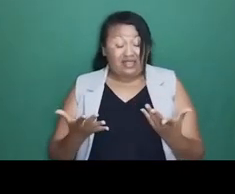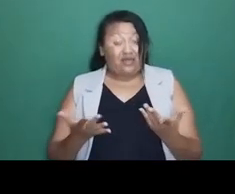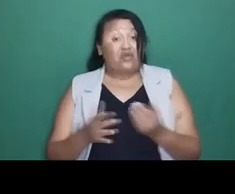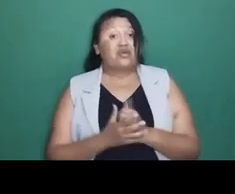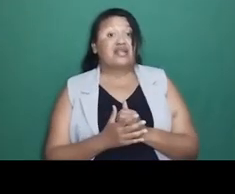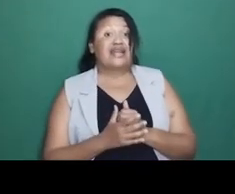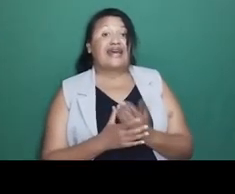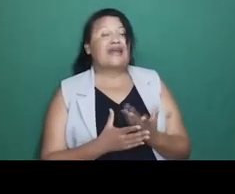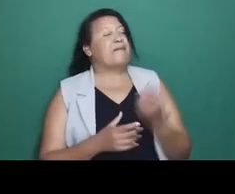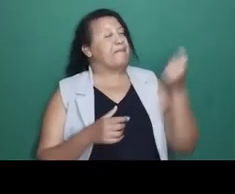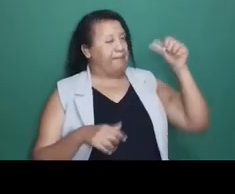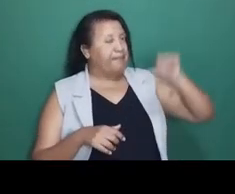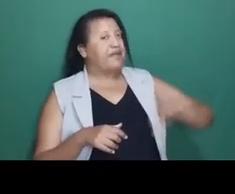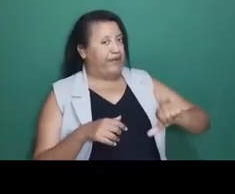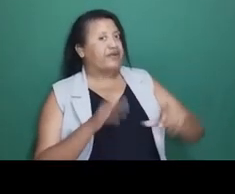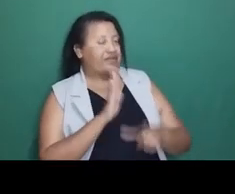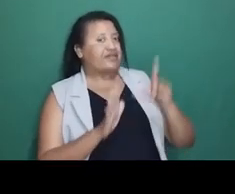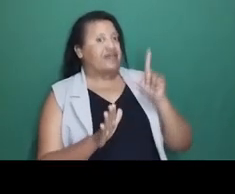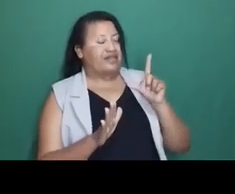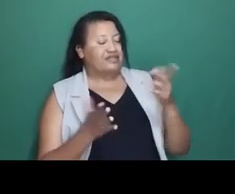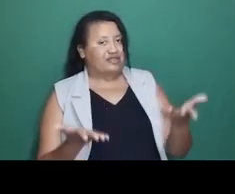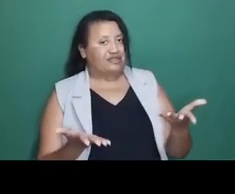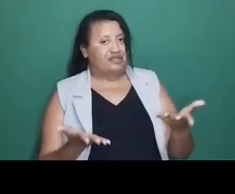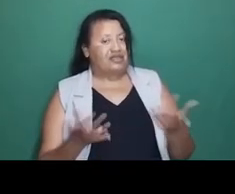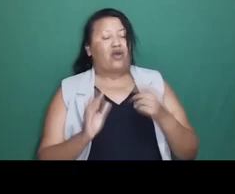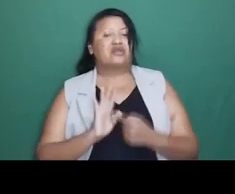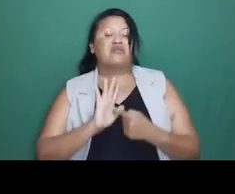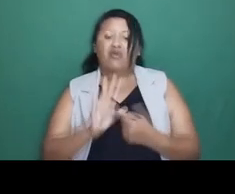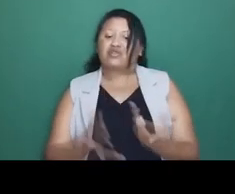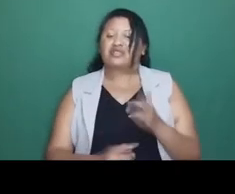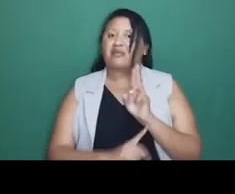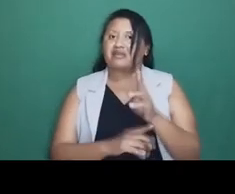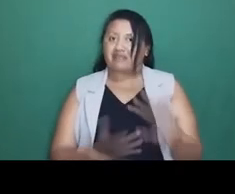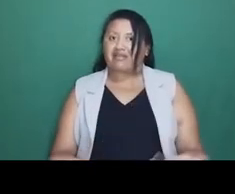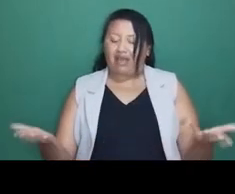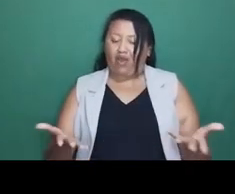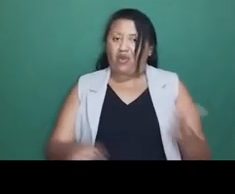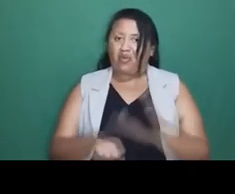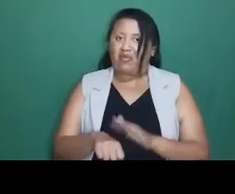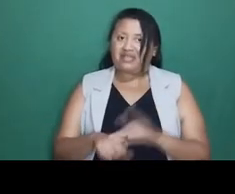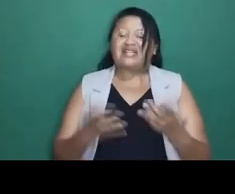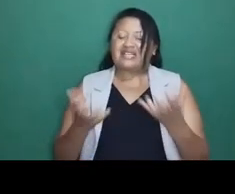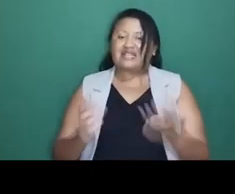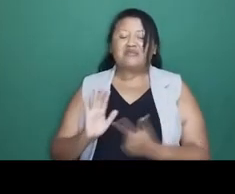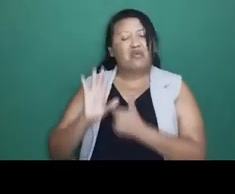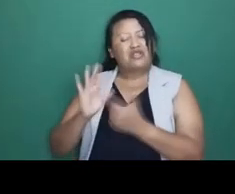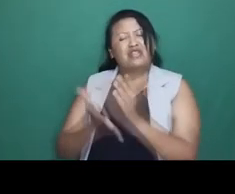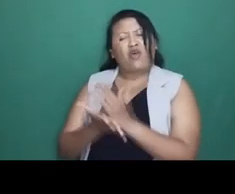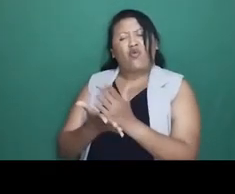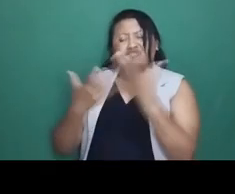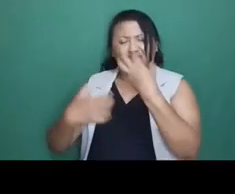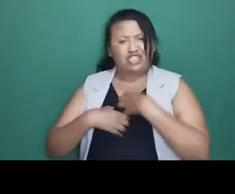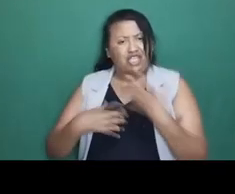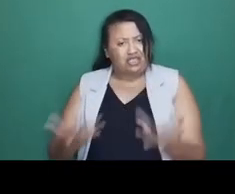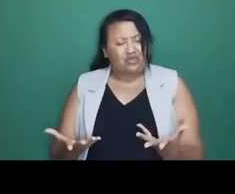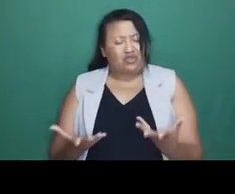era bem pior do que pode apresenta né a situação que ele quis representar de alguma forma